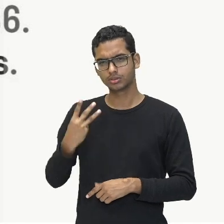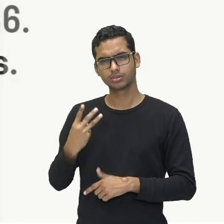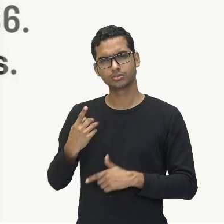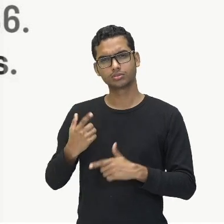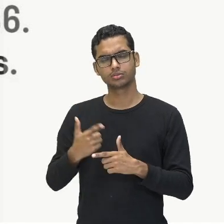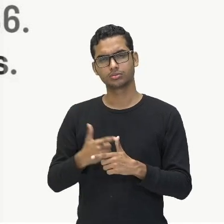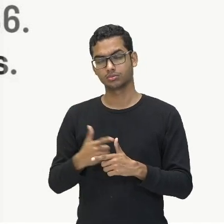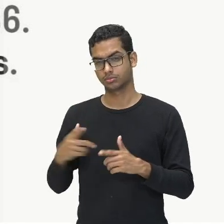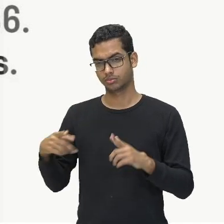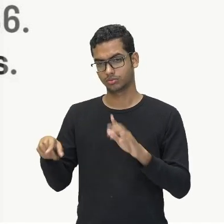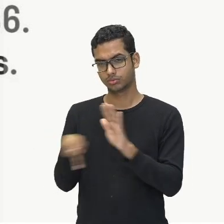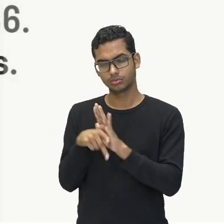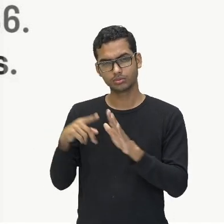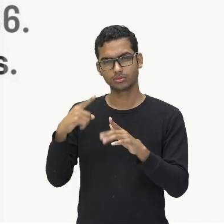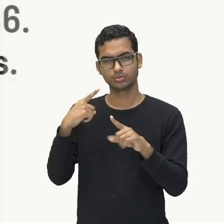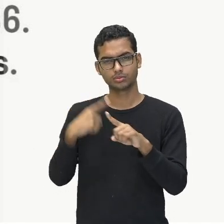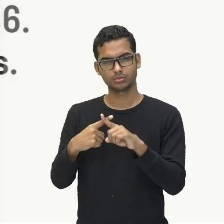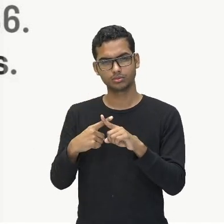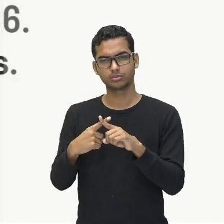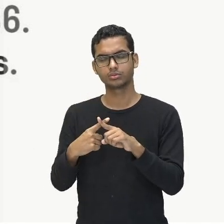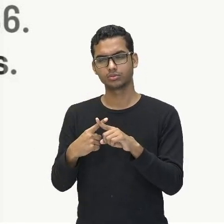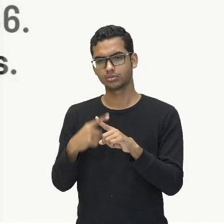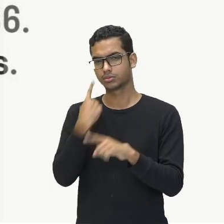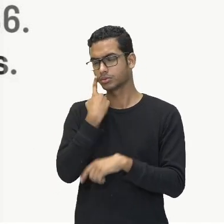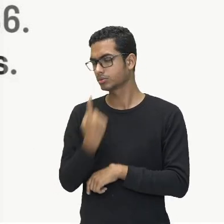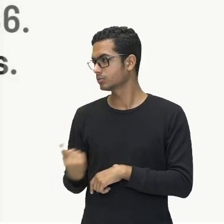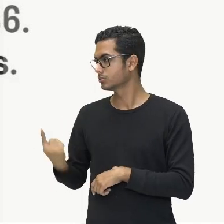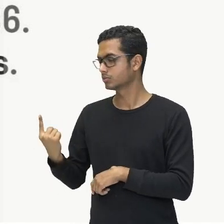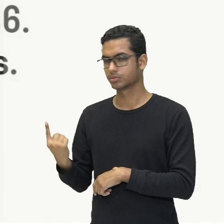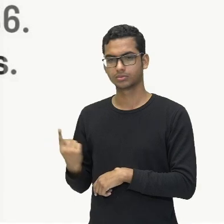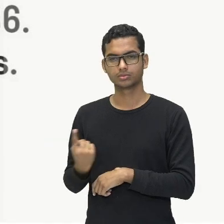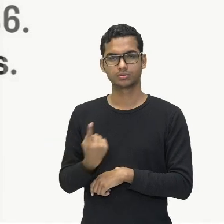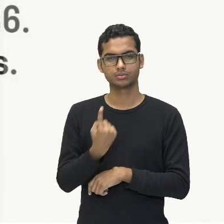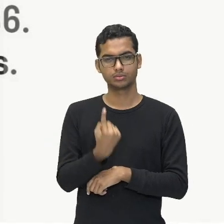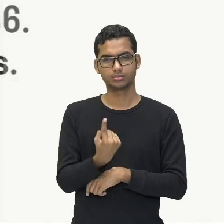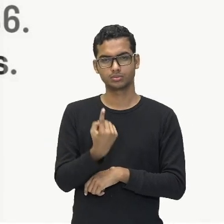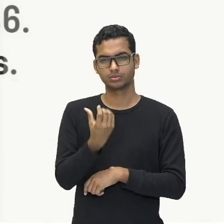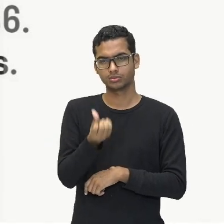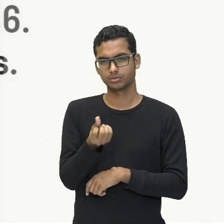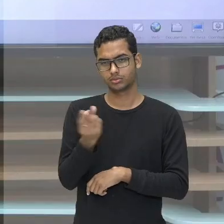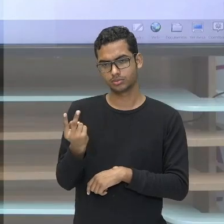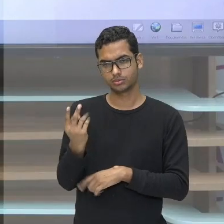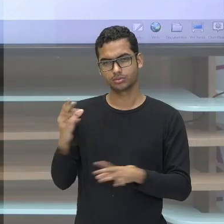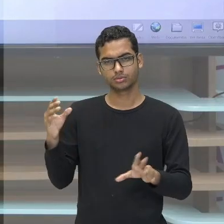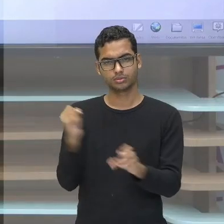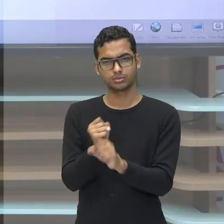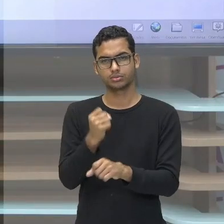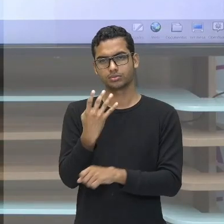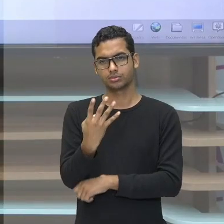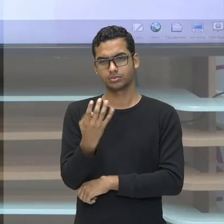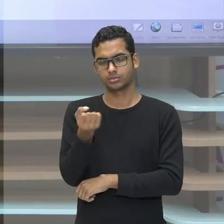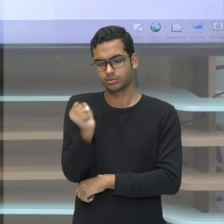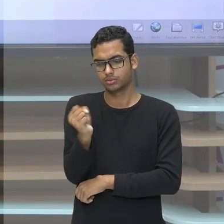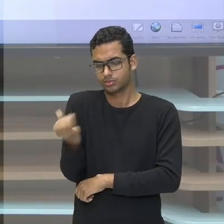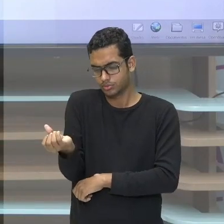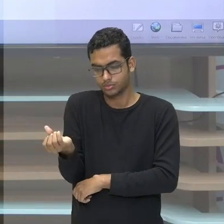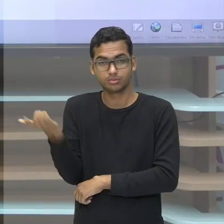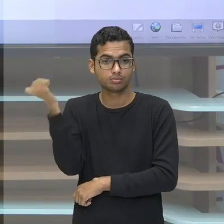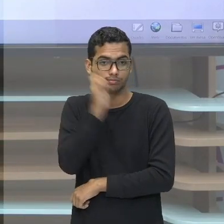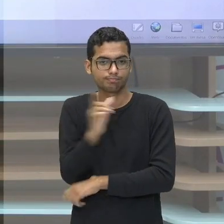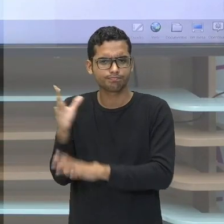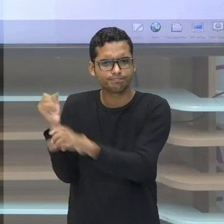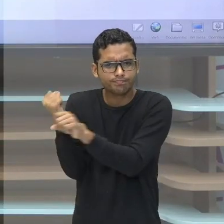486. Tá bom? Então, é dessa maneira que a gente vai interpolar os meios geométricos. A gente